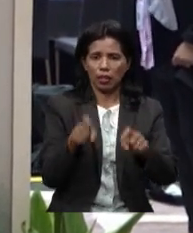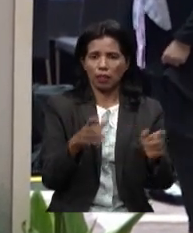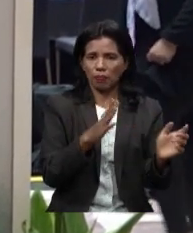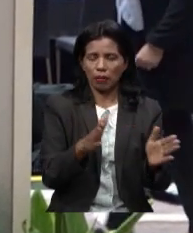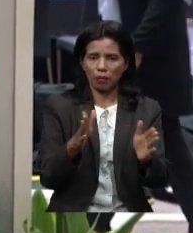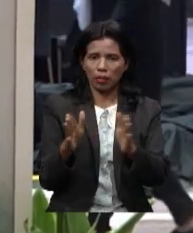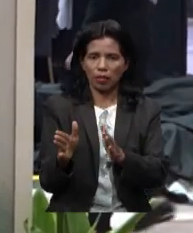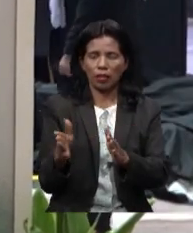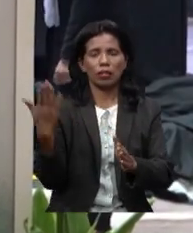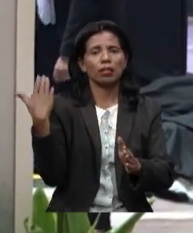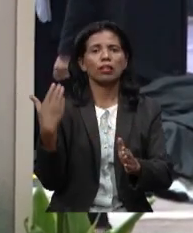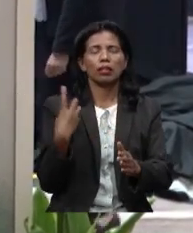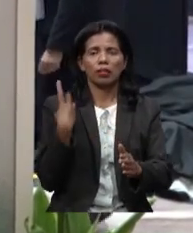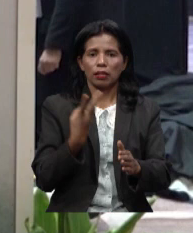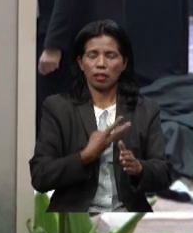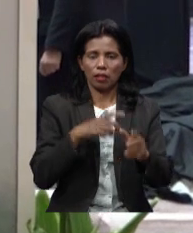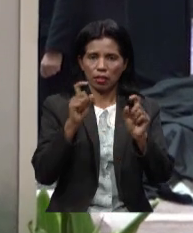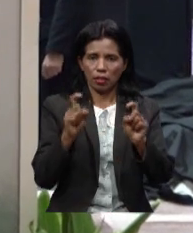capacidade